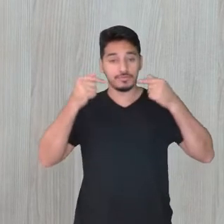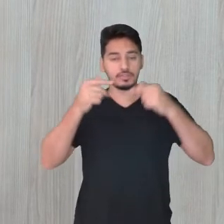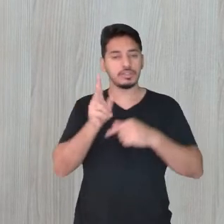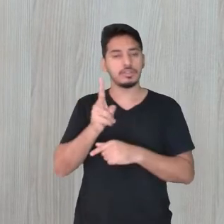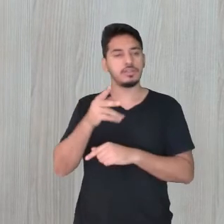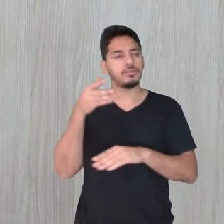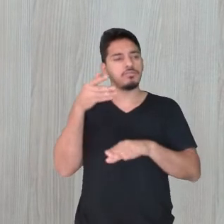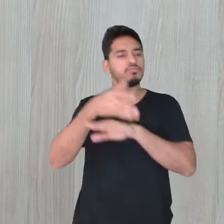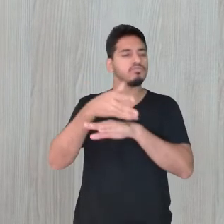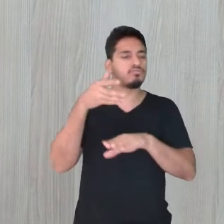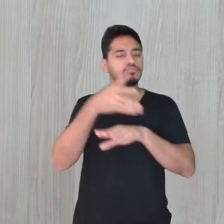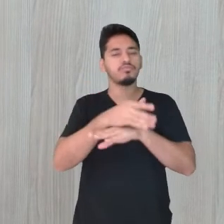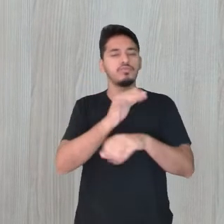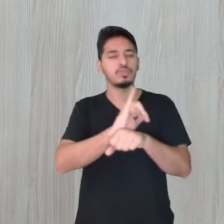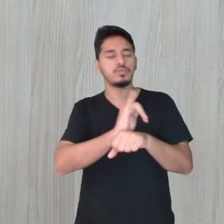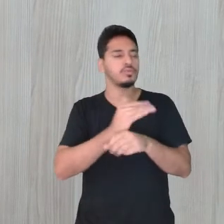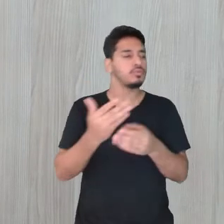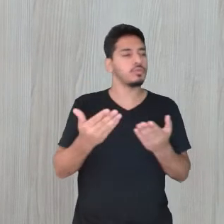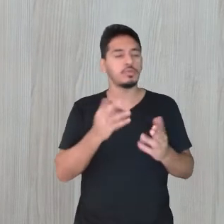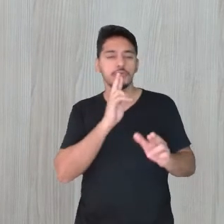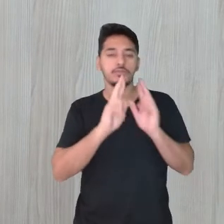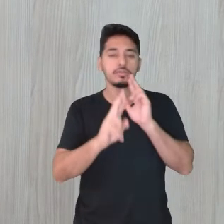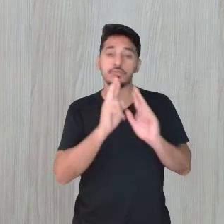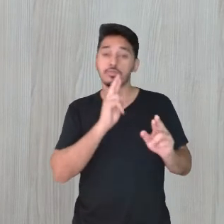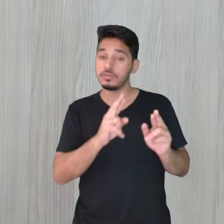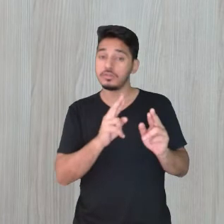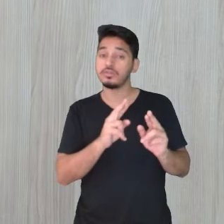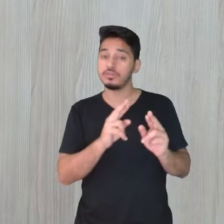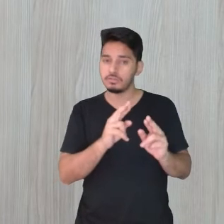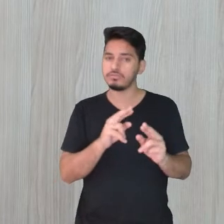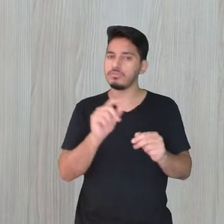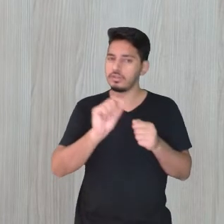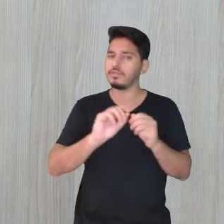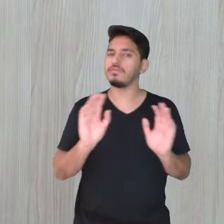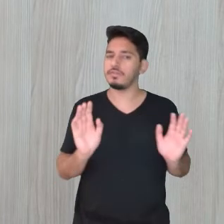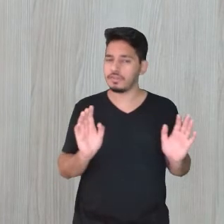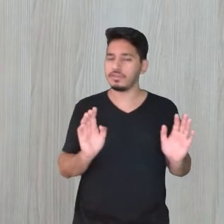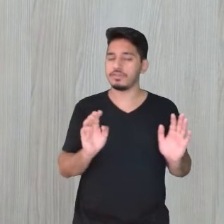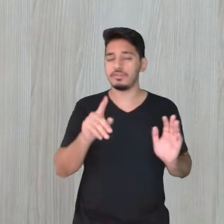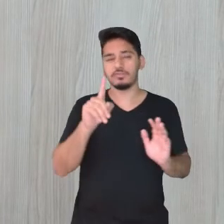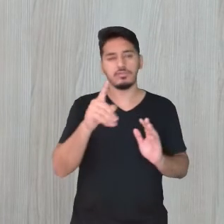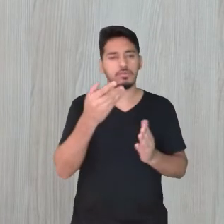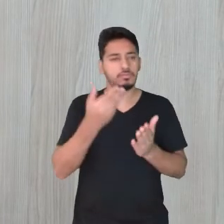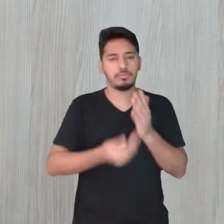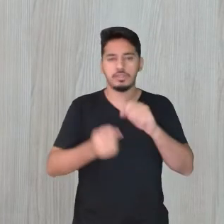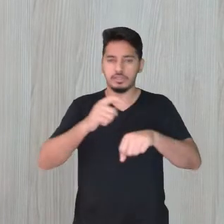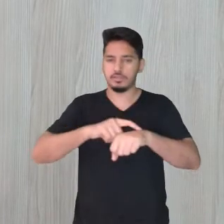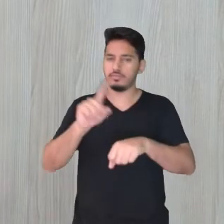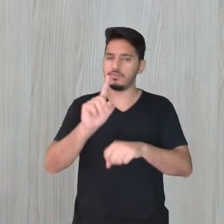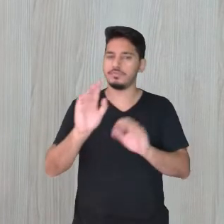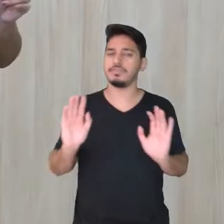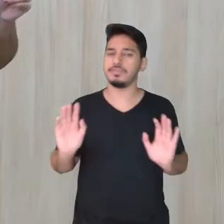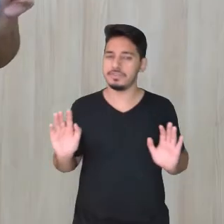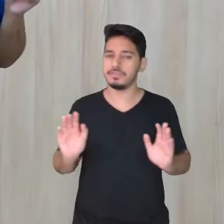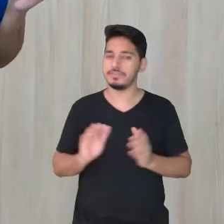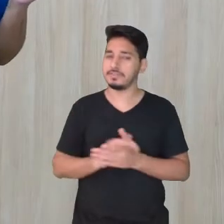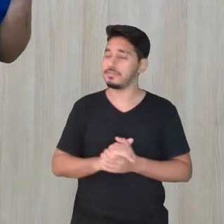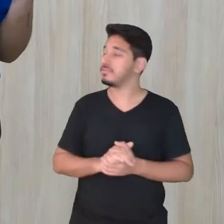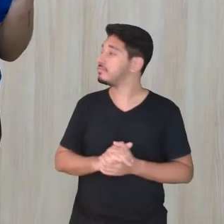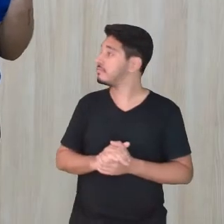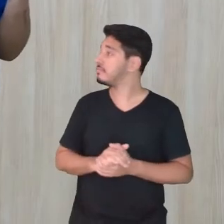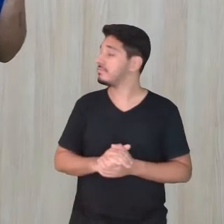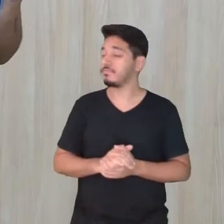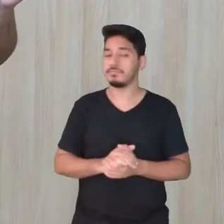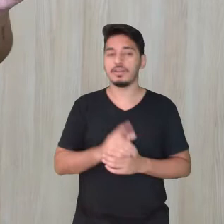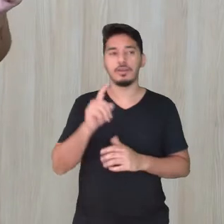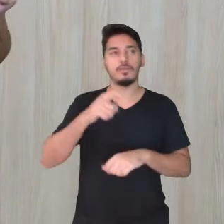visitando lá o canal de YouTube, respondendo vocês também, ela faz isso, tá? Então não perca tempo. O momento